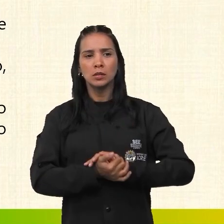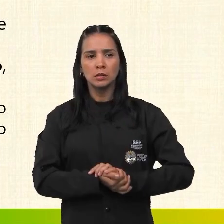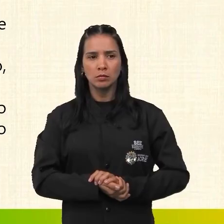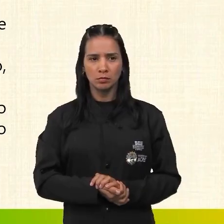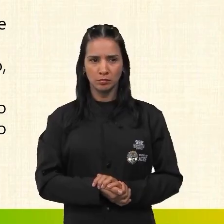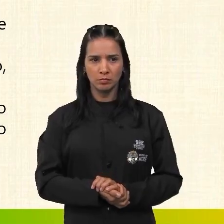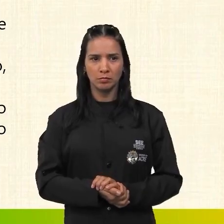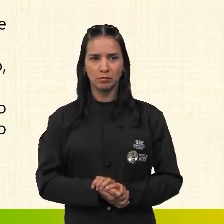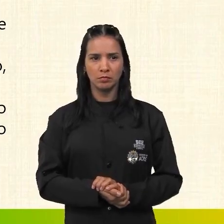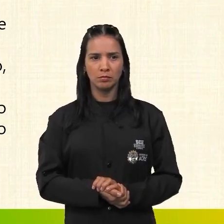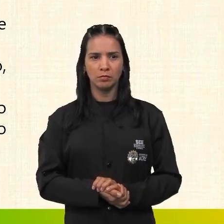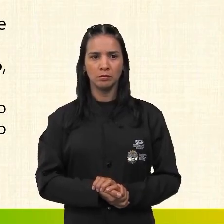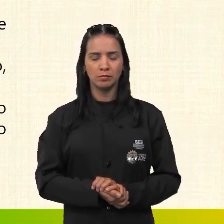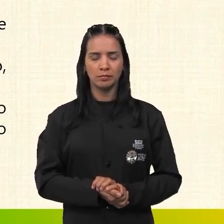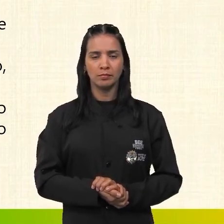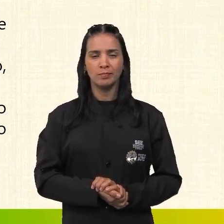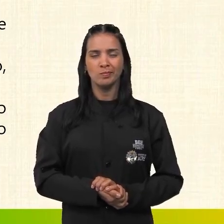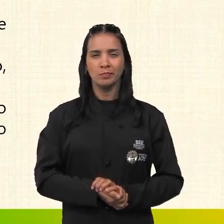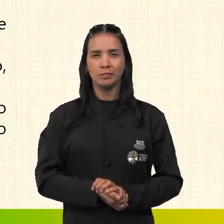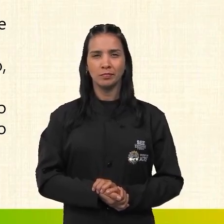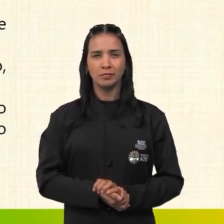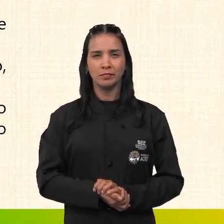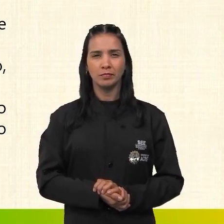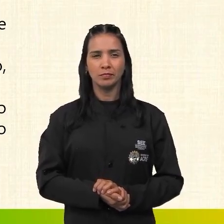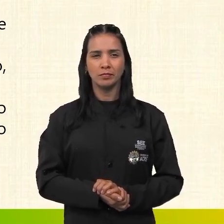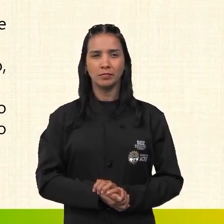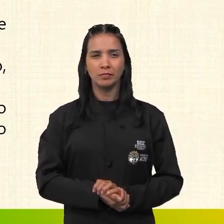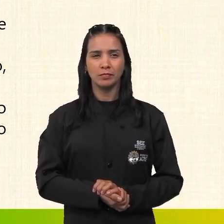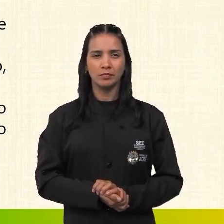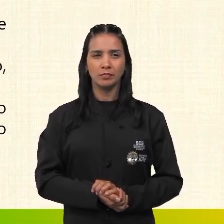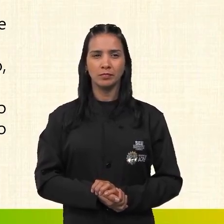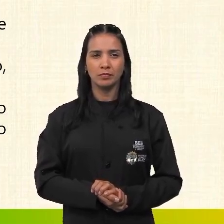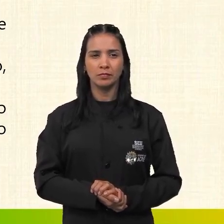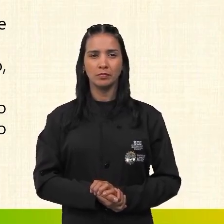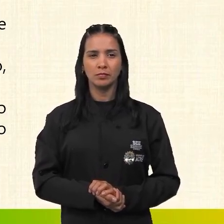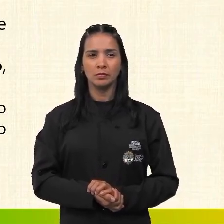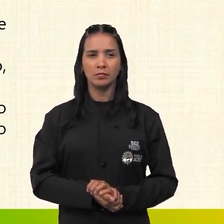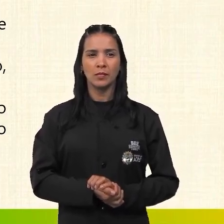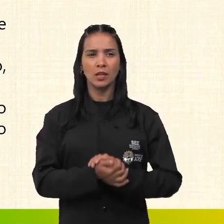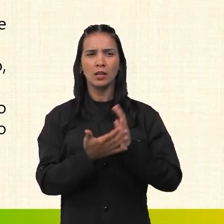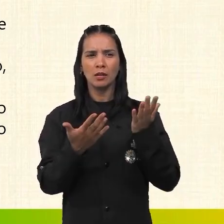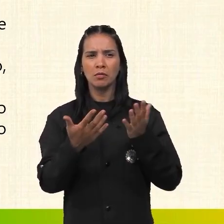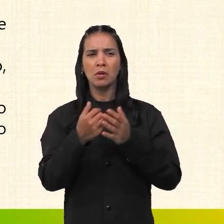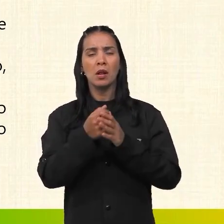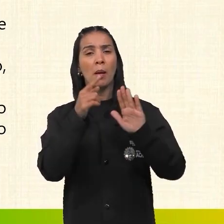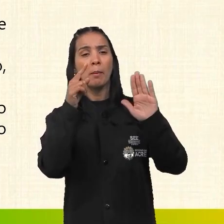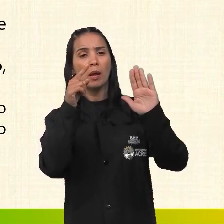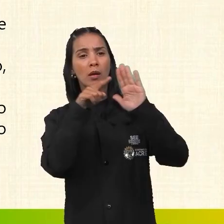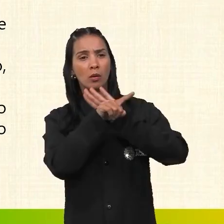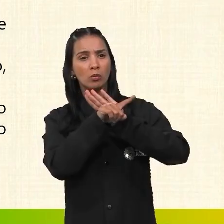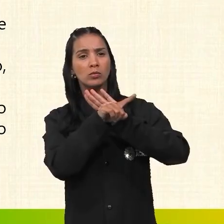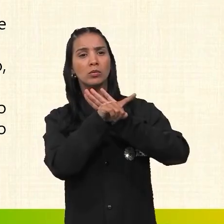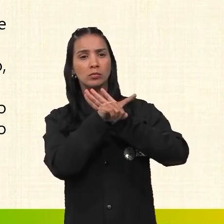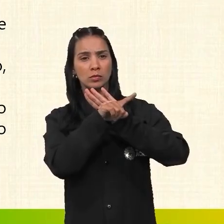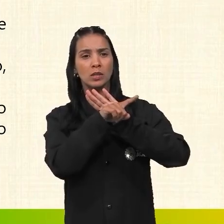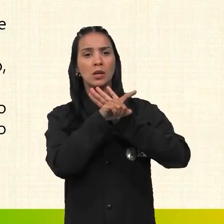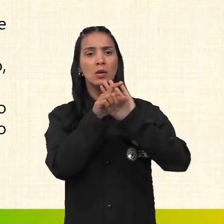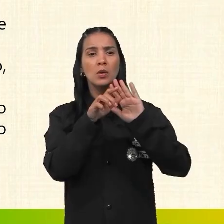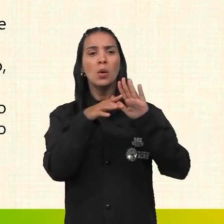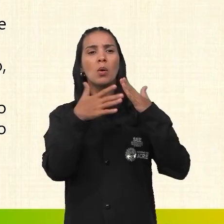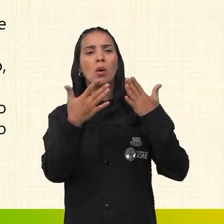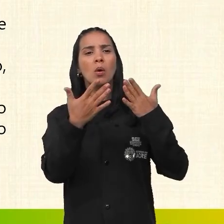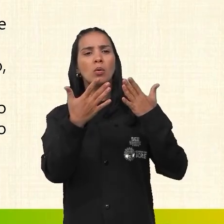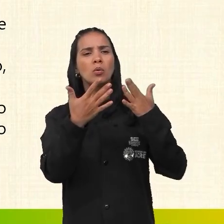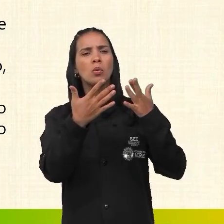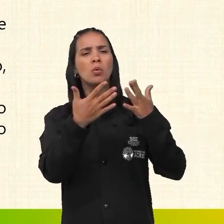vai falando, "I've looked everywhere. Under the bed, over my chair, on the stairs,